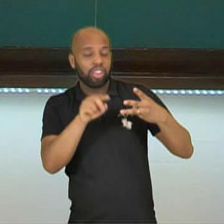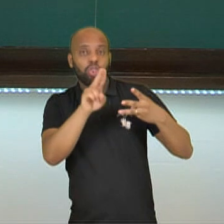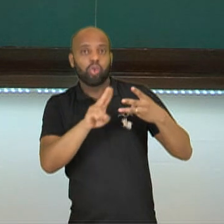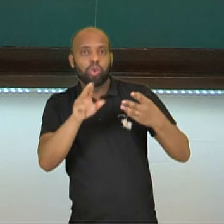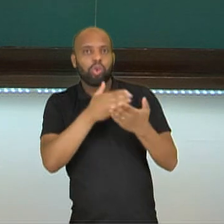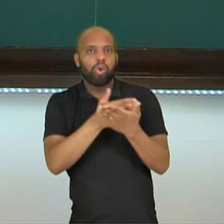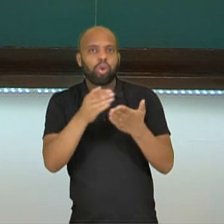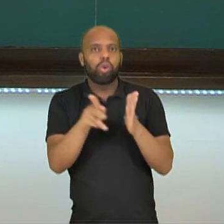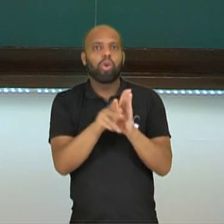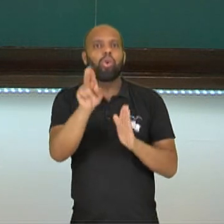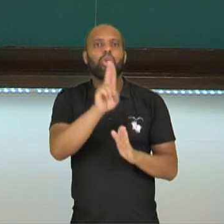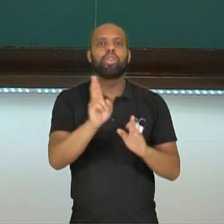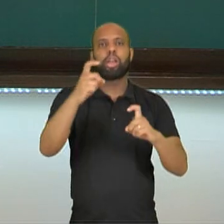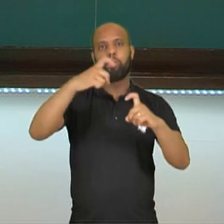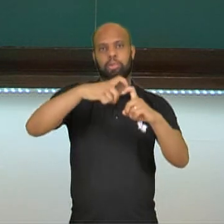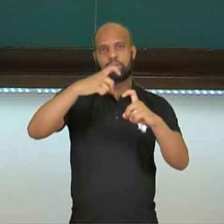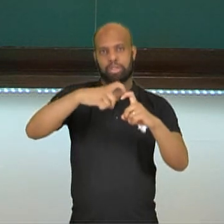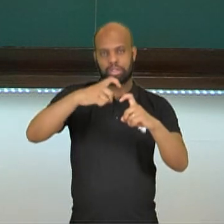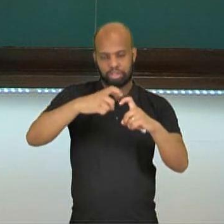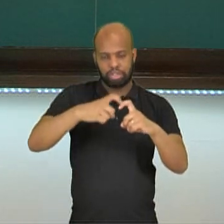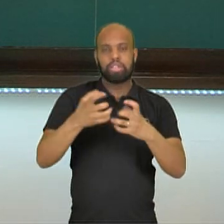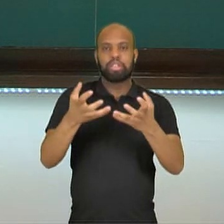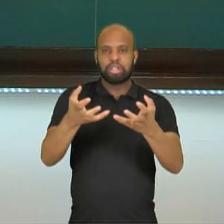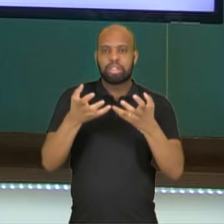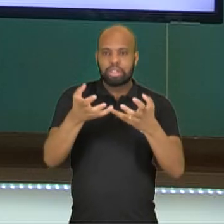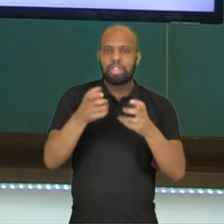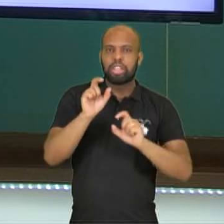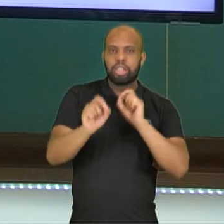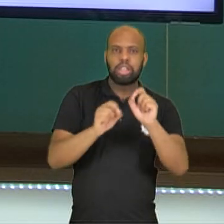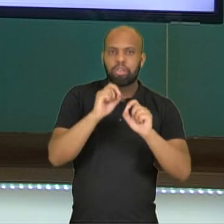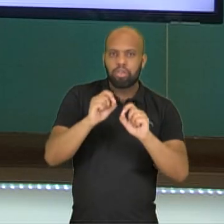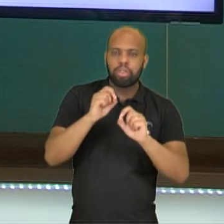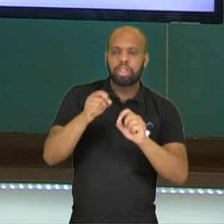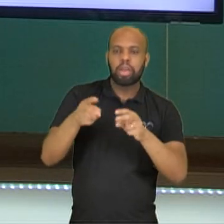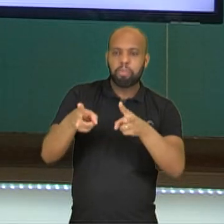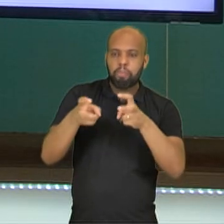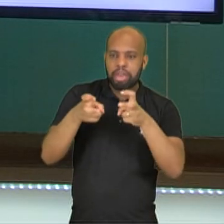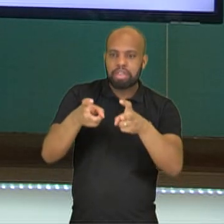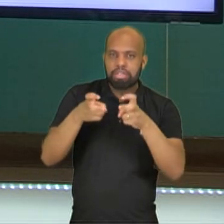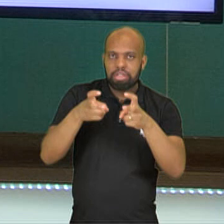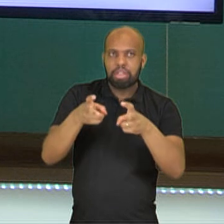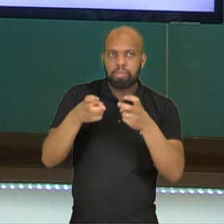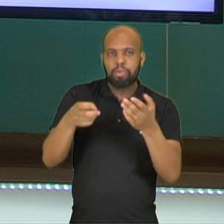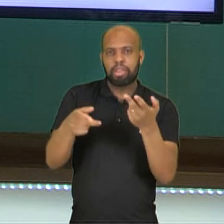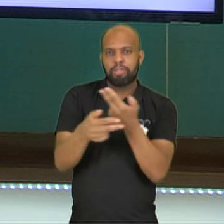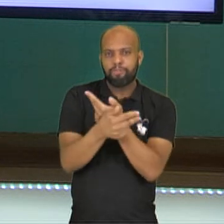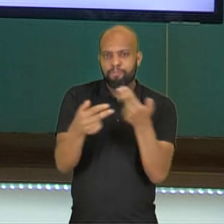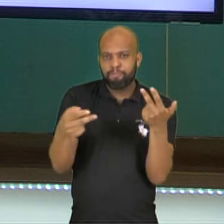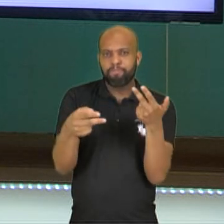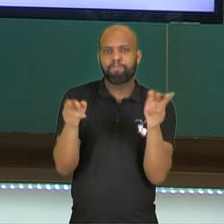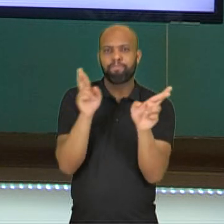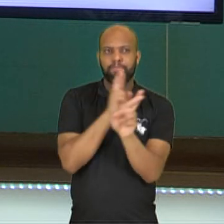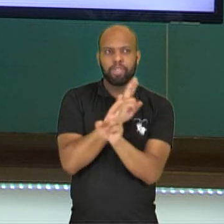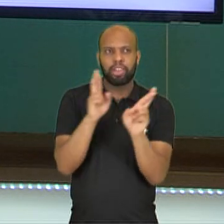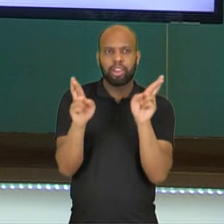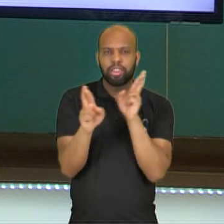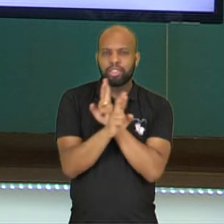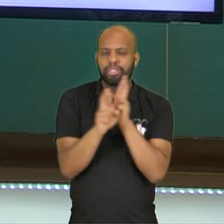utilização na medicina, certo? E com isso você conseguiu ter, né,